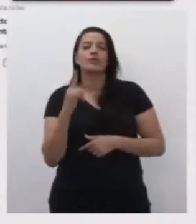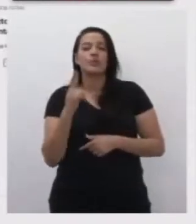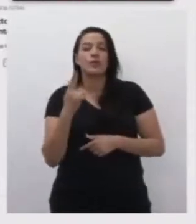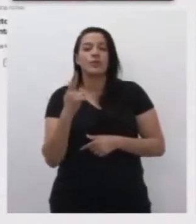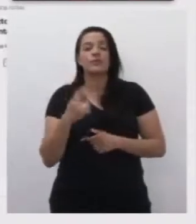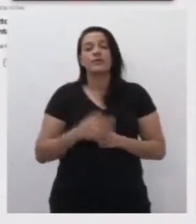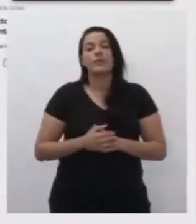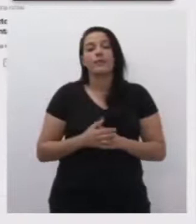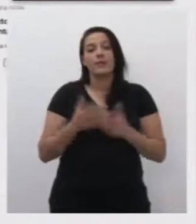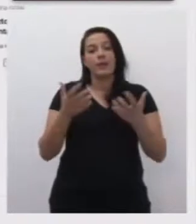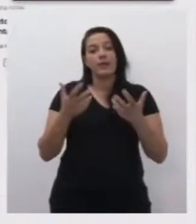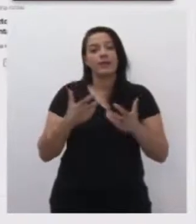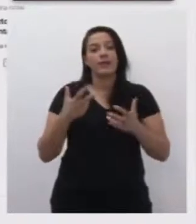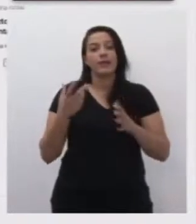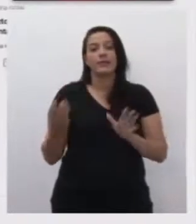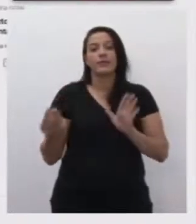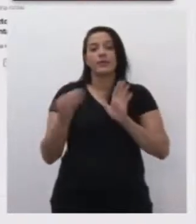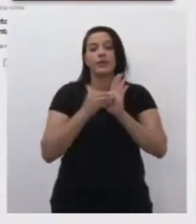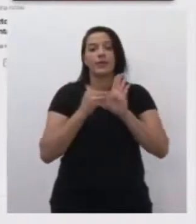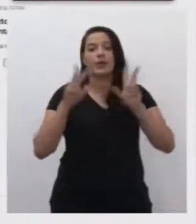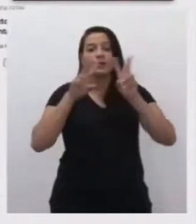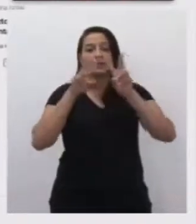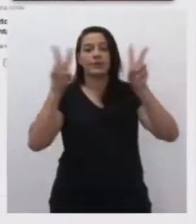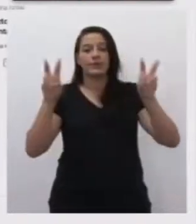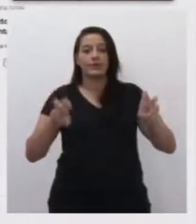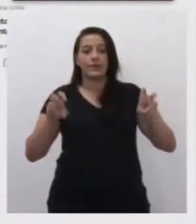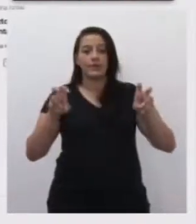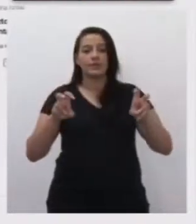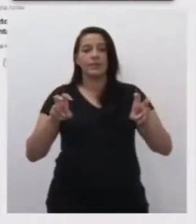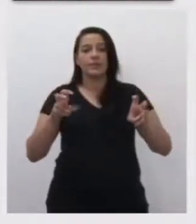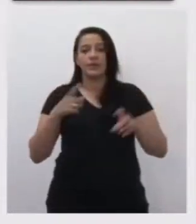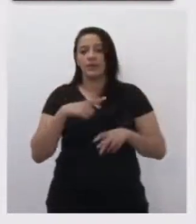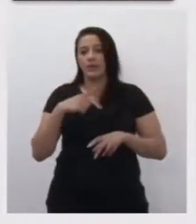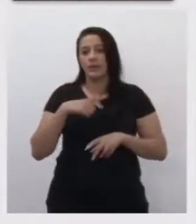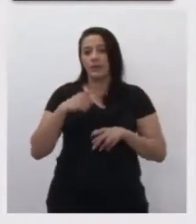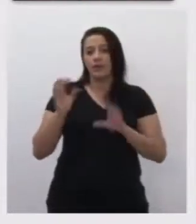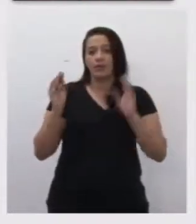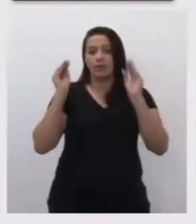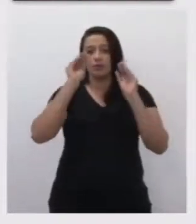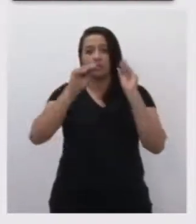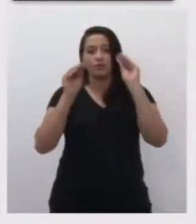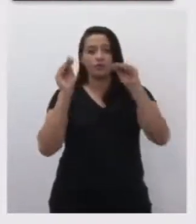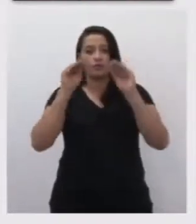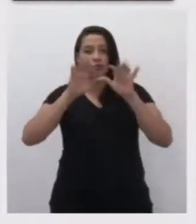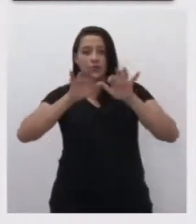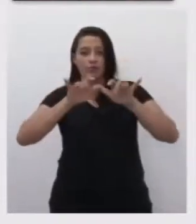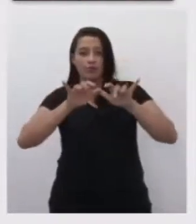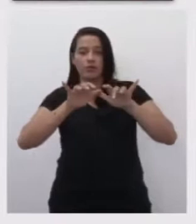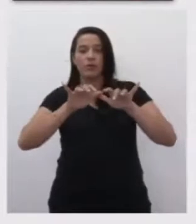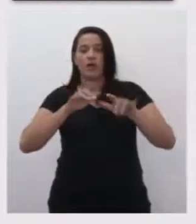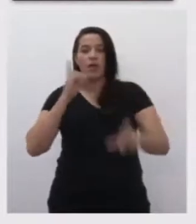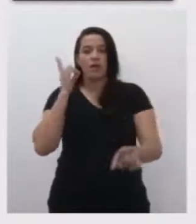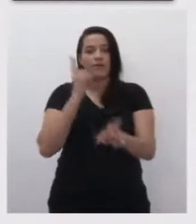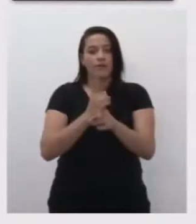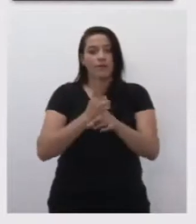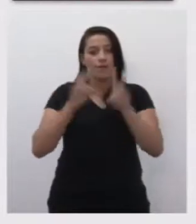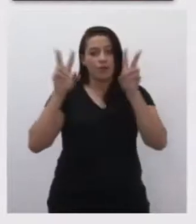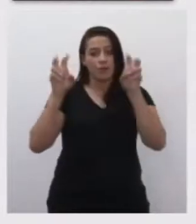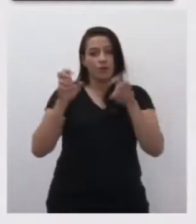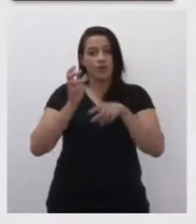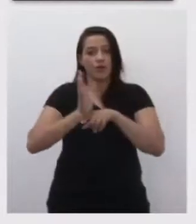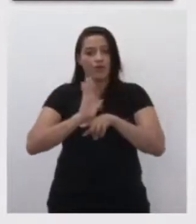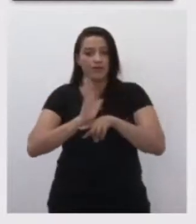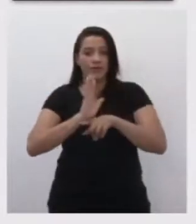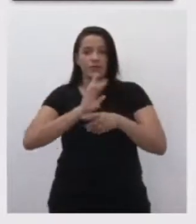abordar o tema globalização. Então, eu tenho como ir lá na busca, jogar o tema e aí eu vou encontrar